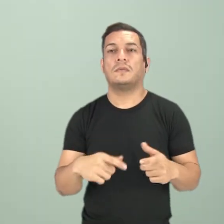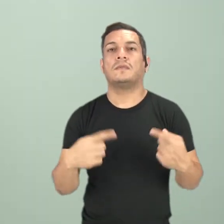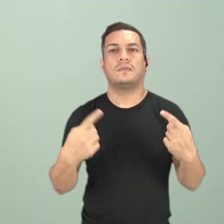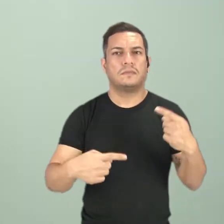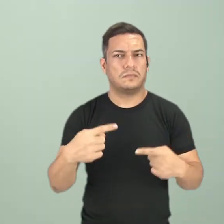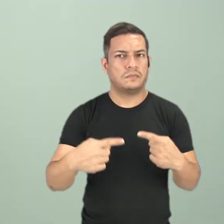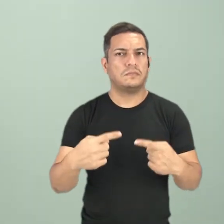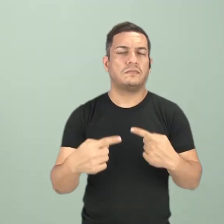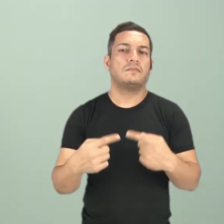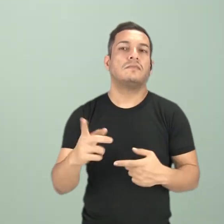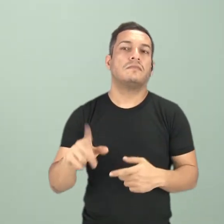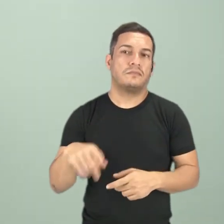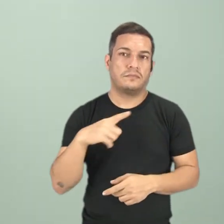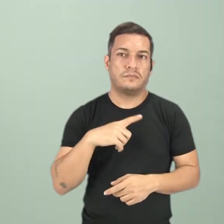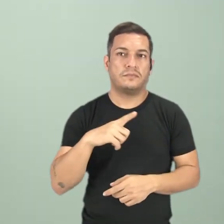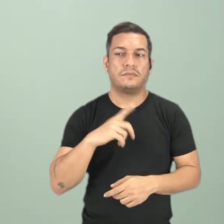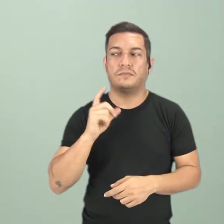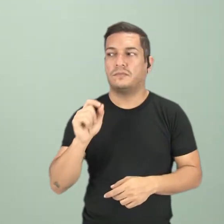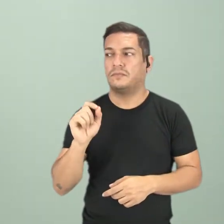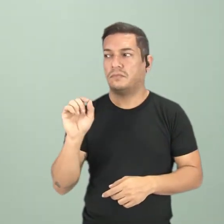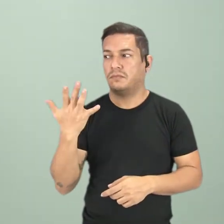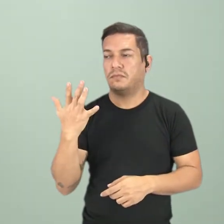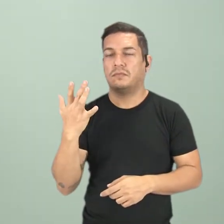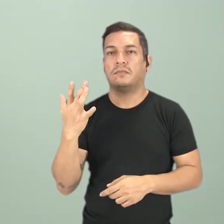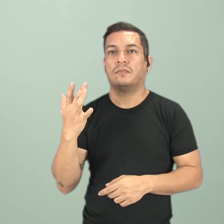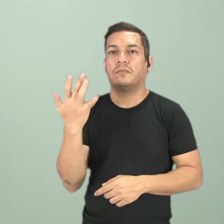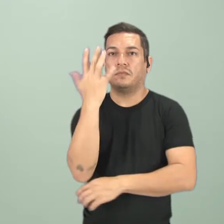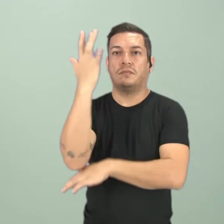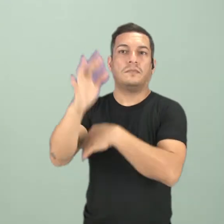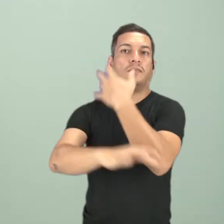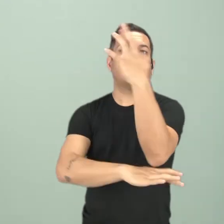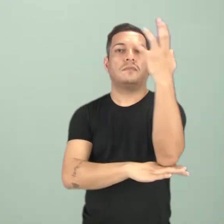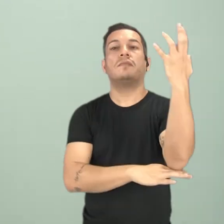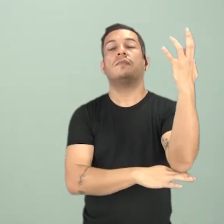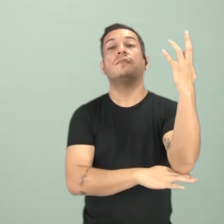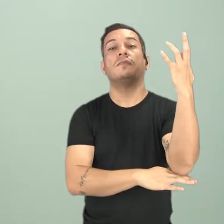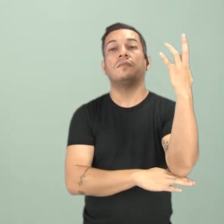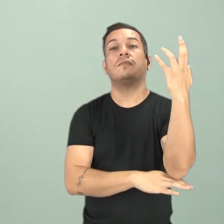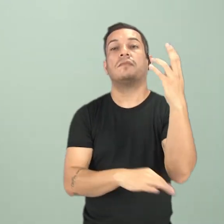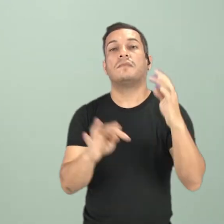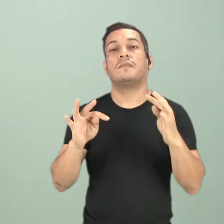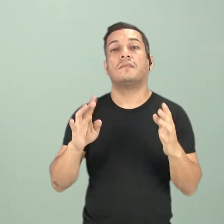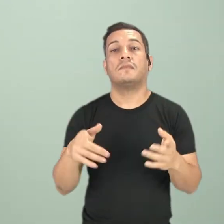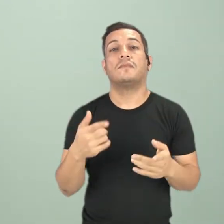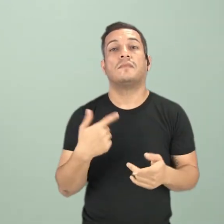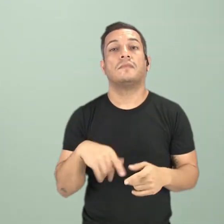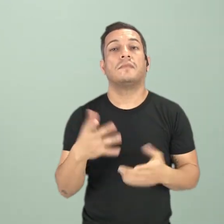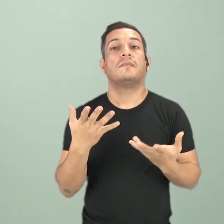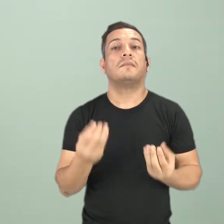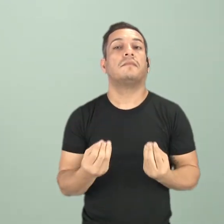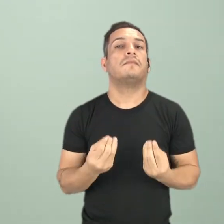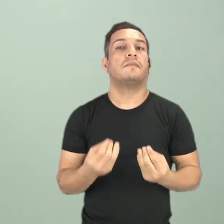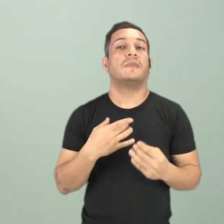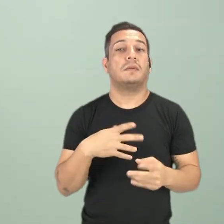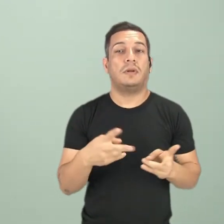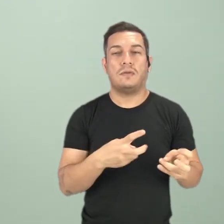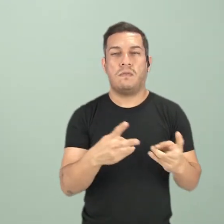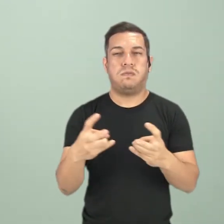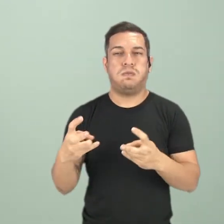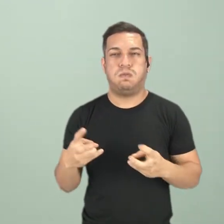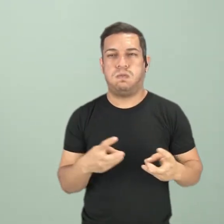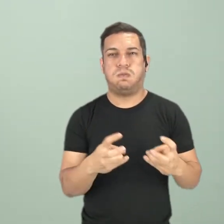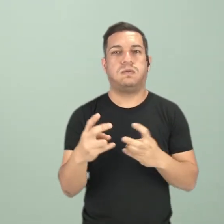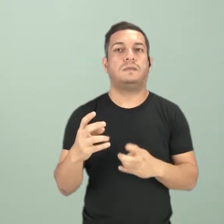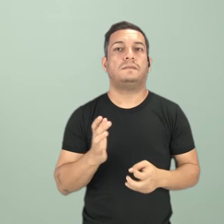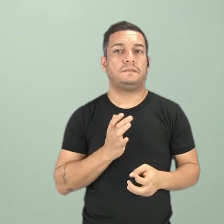grande, né, dessa mata, dessa floresta. E tudo isso para usufruir da riqueza que tem na